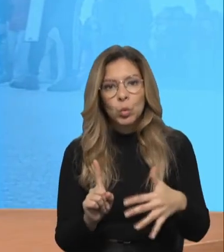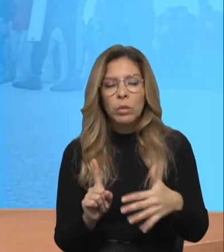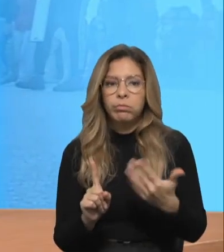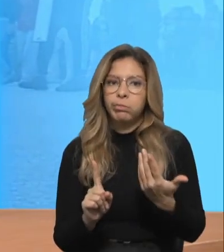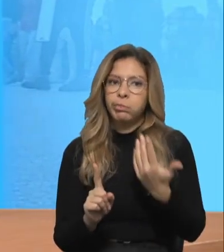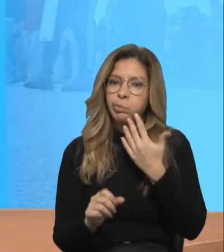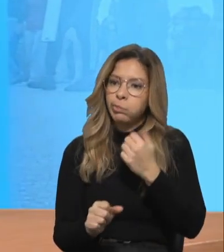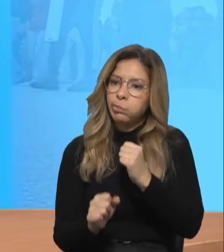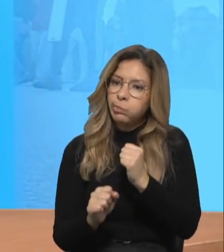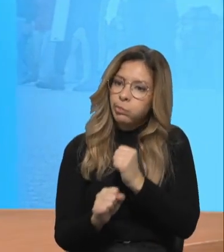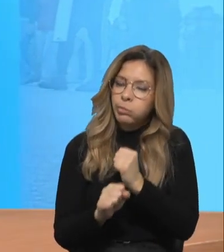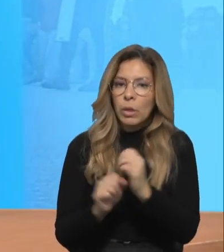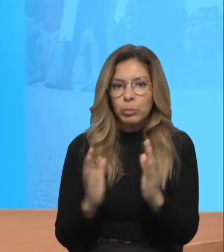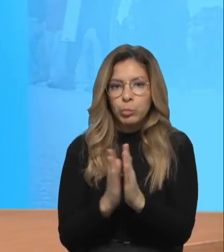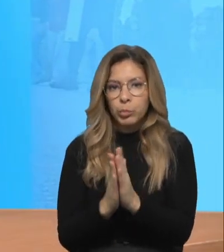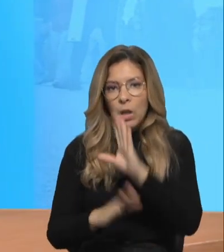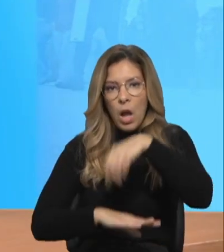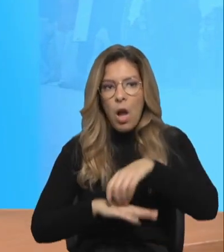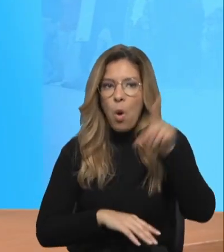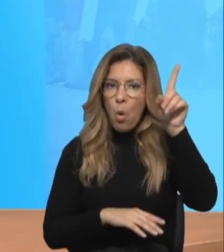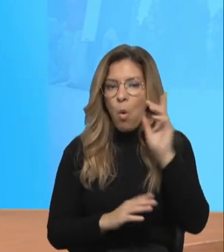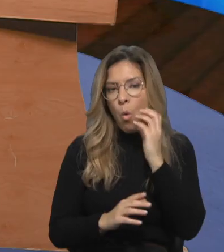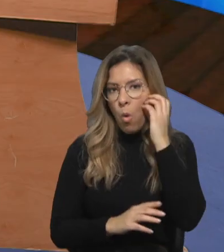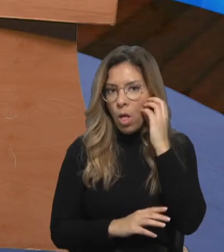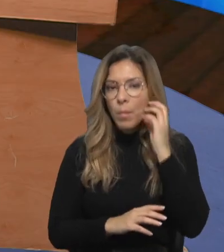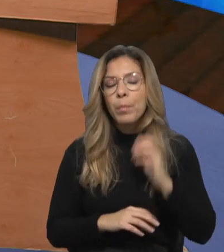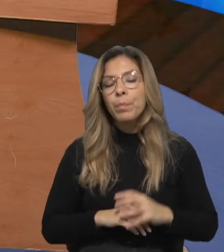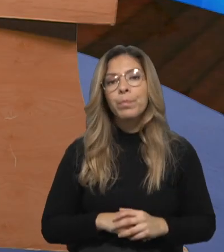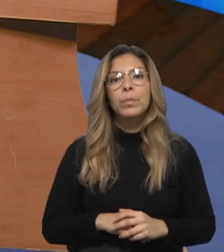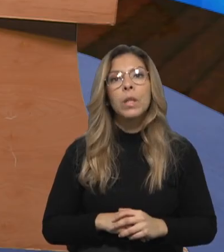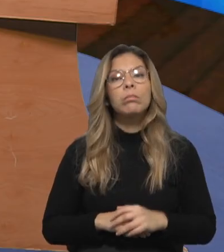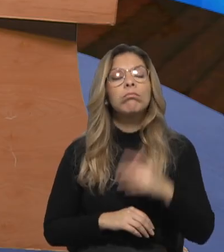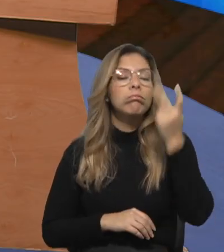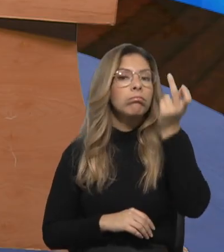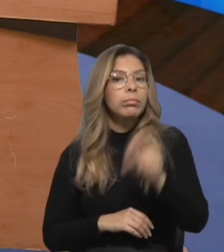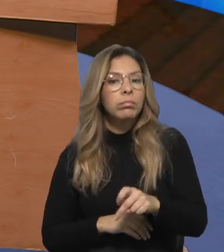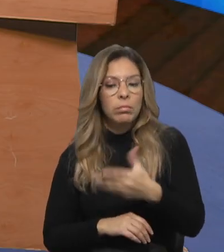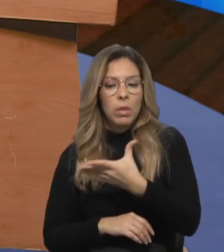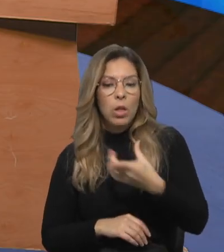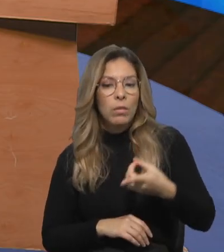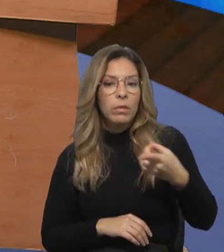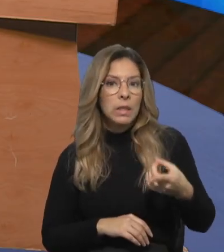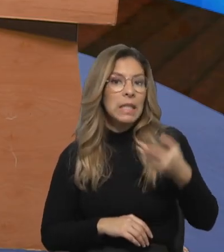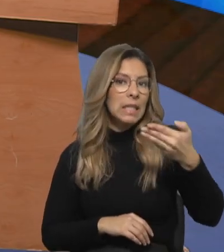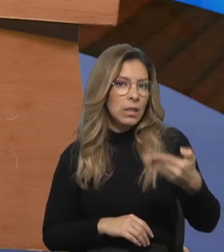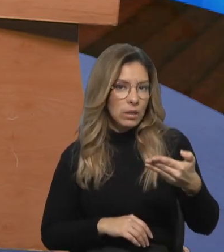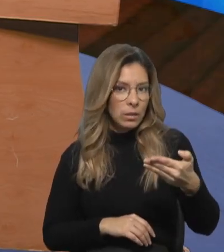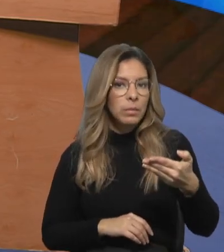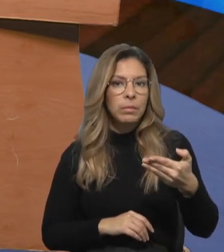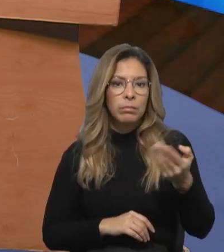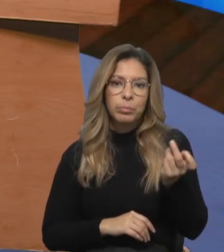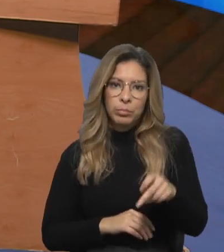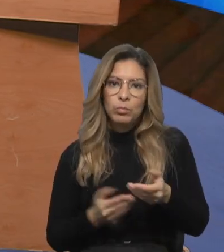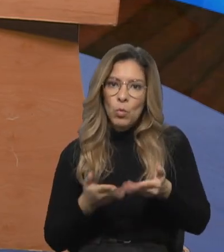Igreja, de modo geral, em Angola. Ele surge em 1997. Ora,